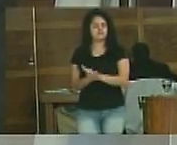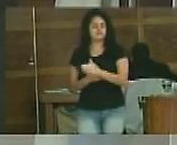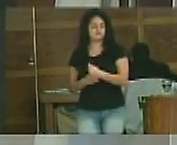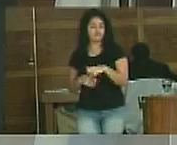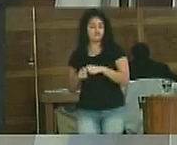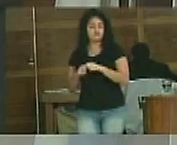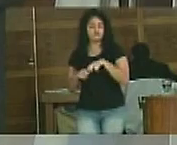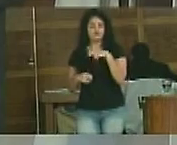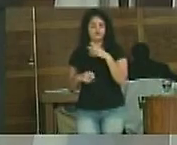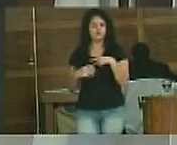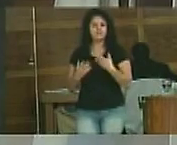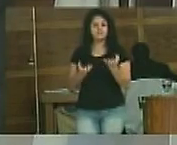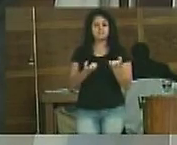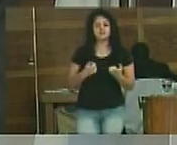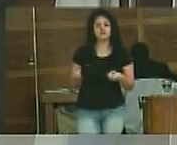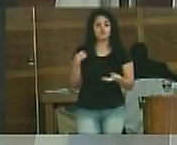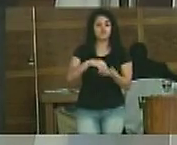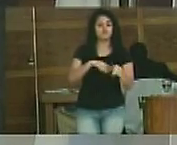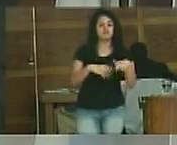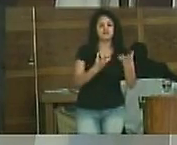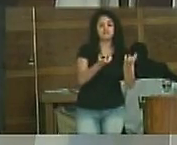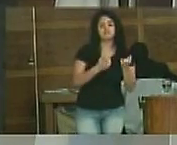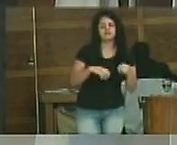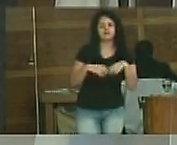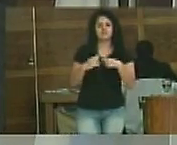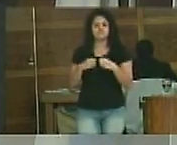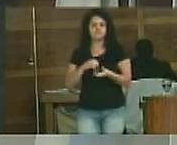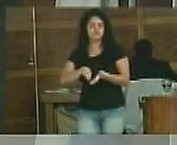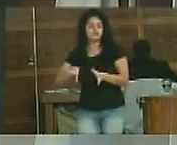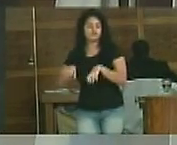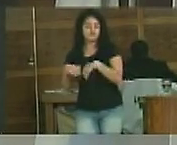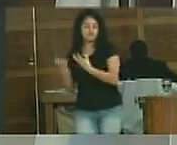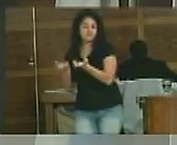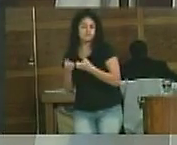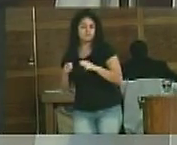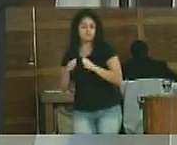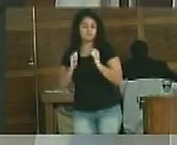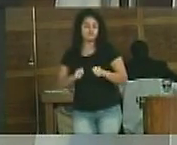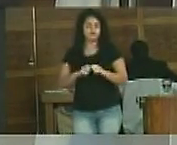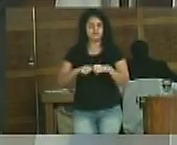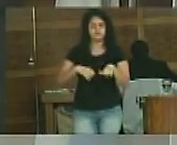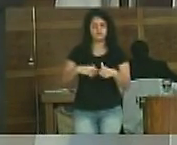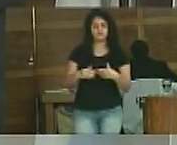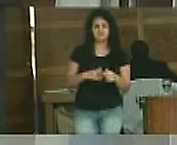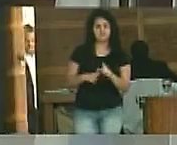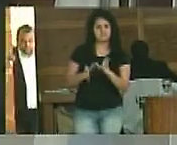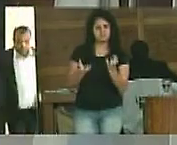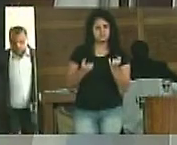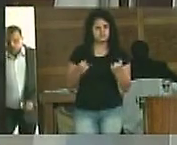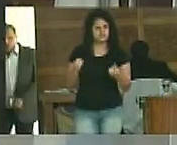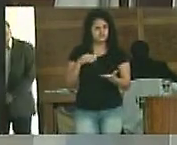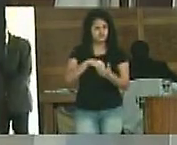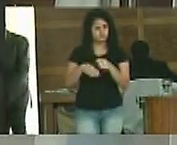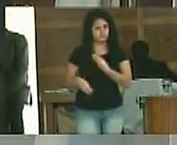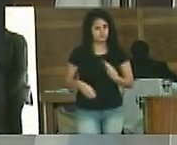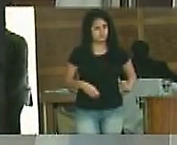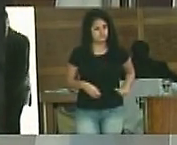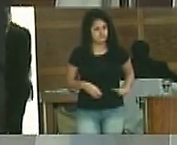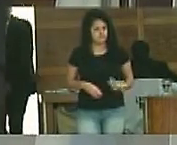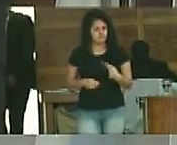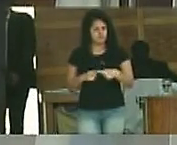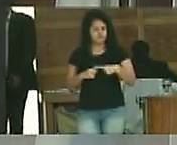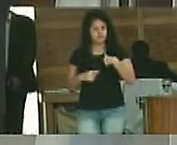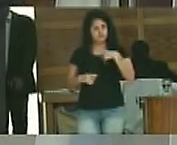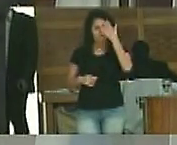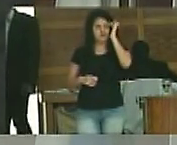jeito que ele quer. Ele bota quem ele quer, ele tira quem ele quer, ele pode fazer o que ele quer no governo dele. Não vai ter ninguém ali dando palpite. Por isso que eu acho que